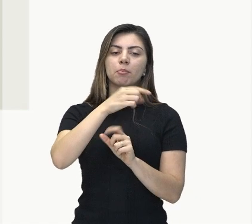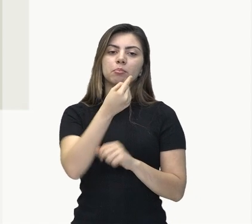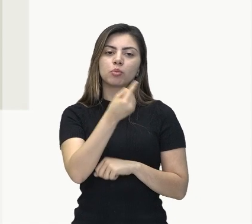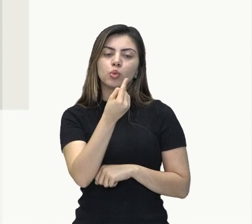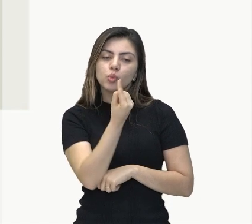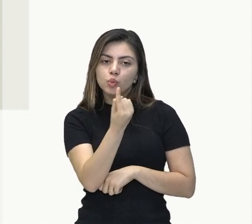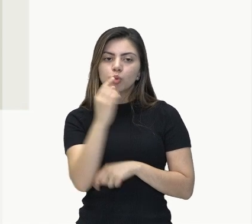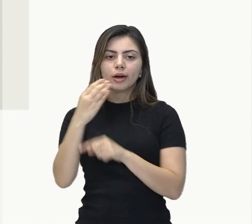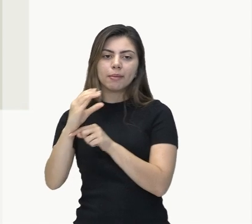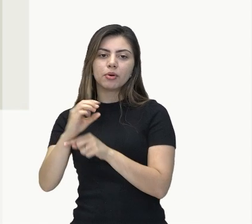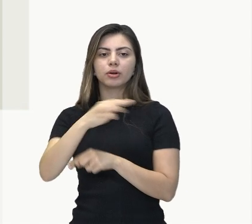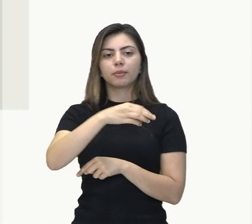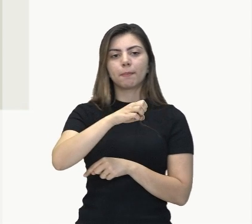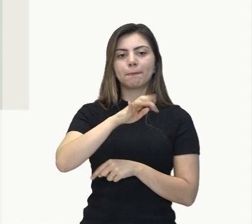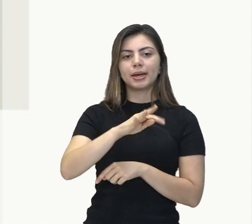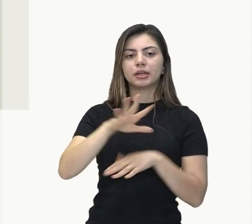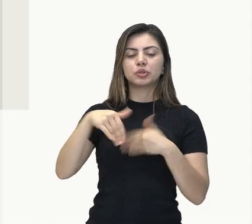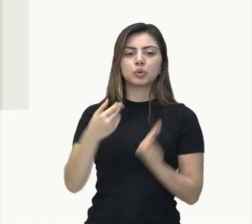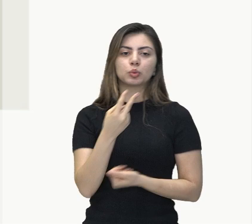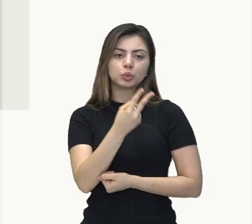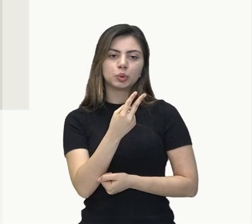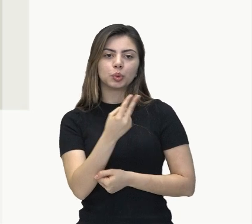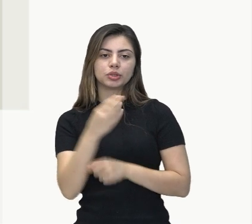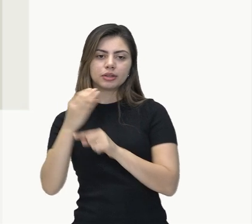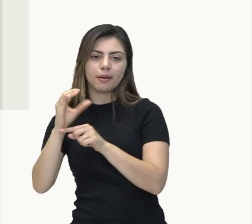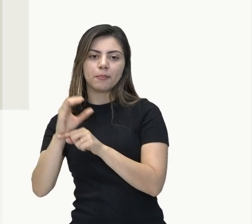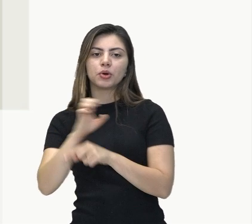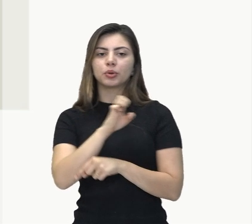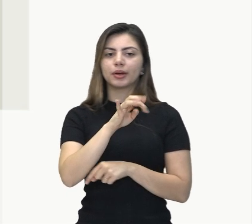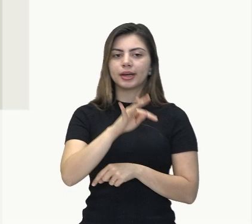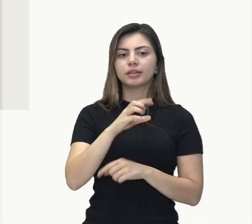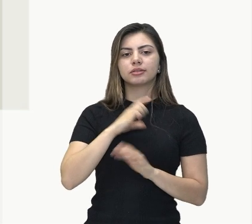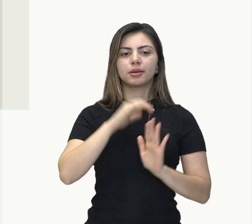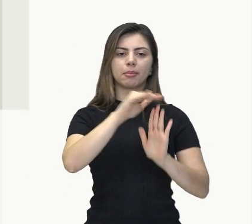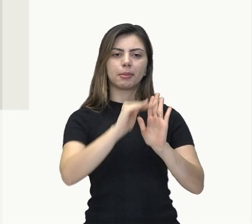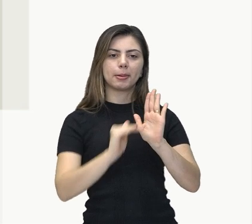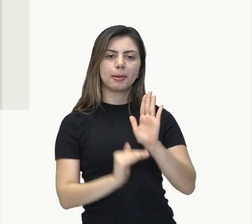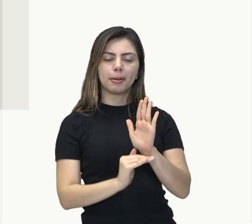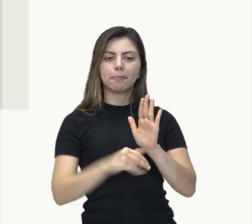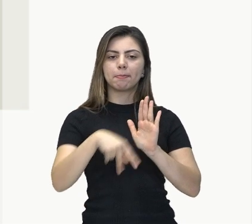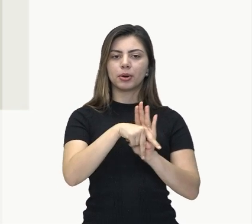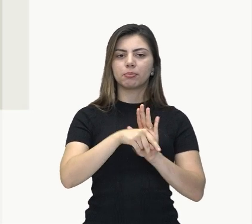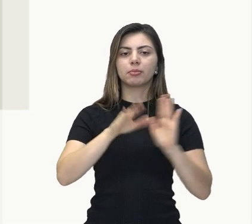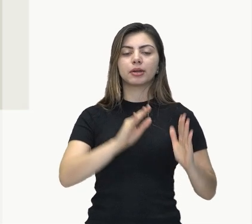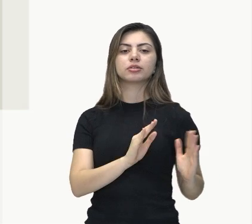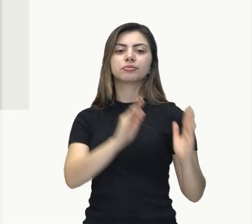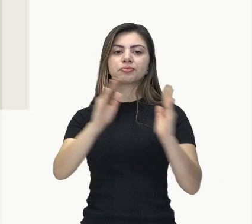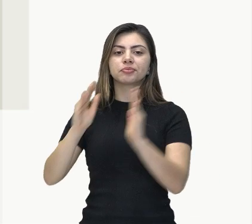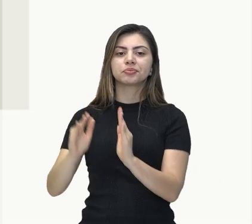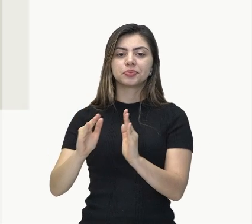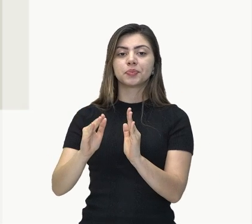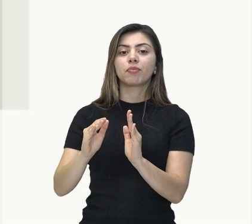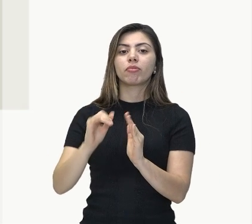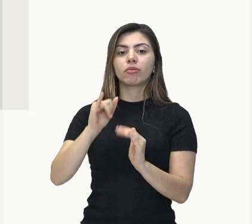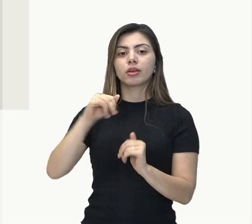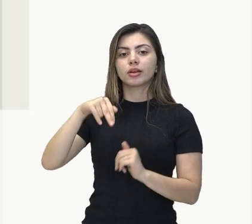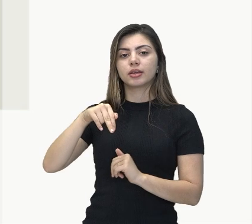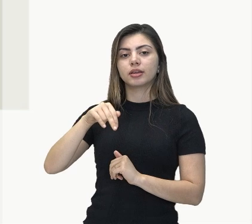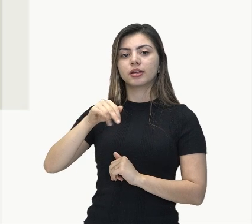carbonos. O infixo, ele indica o tipo de ligação. Se a